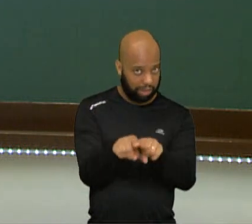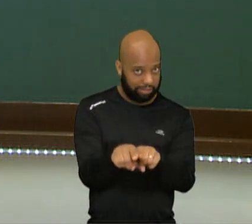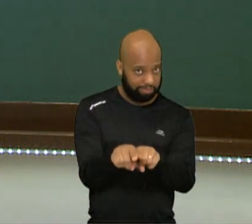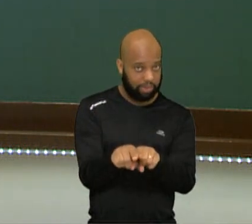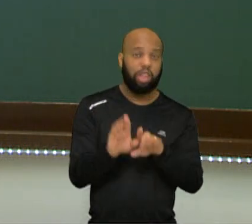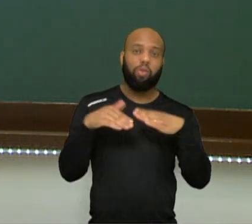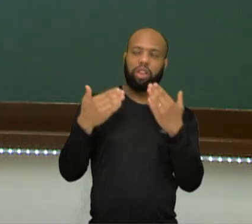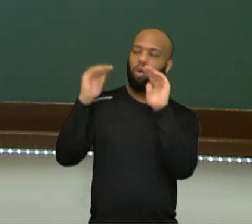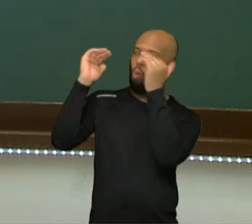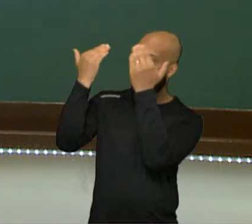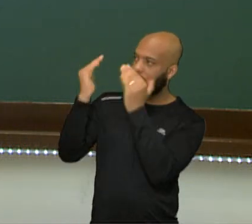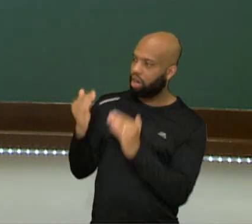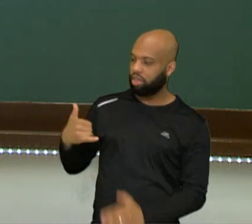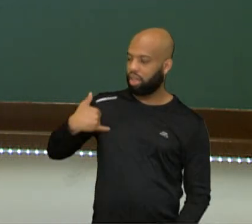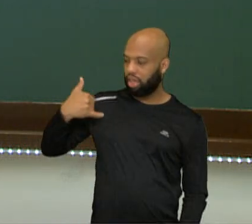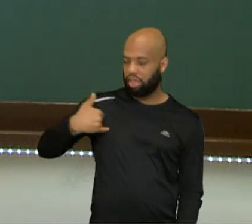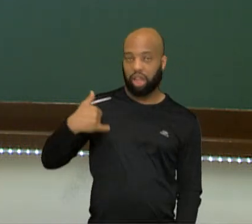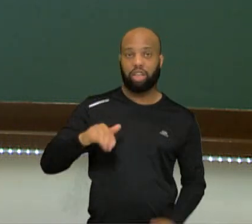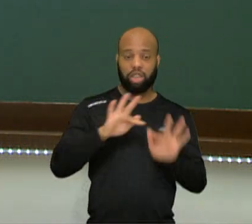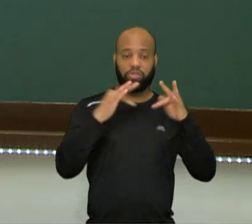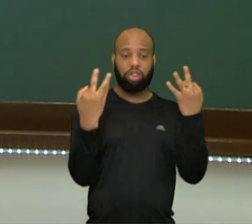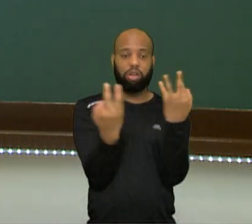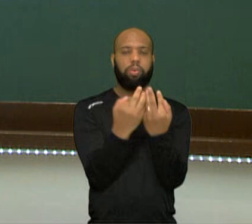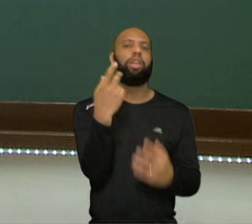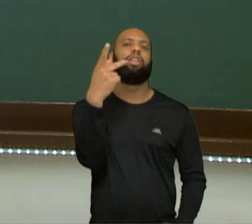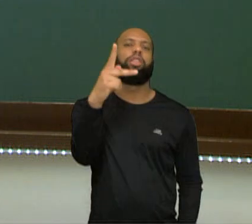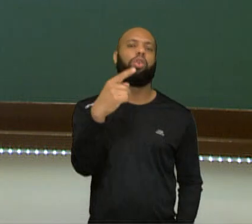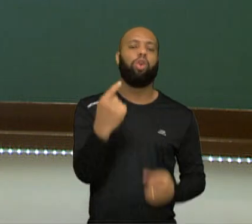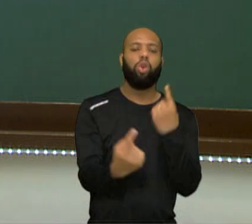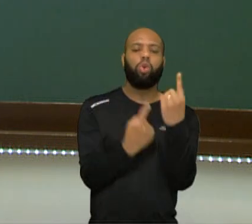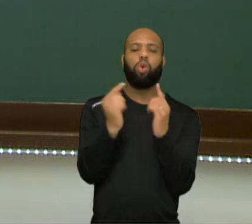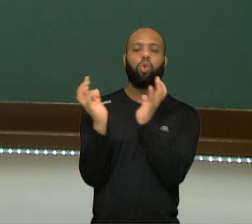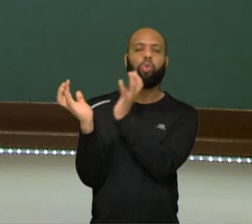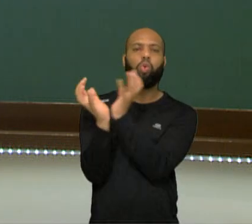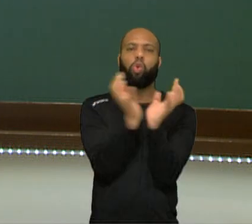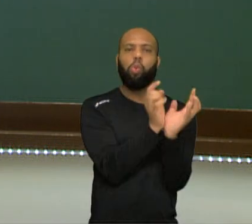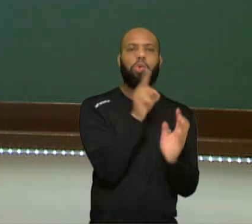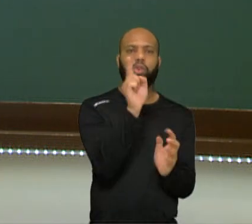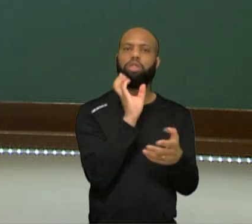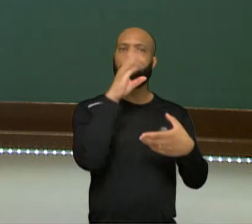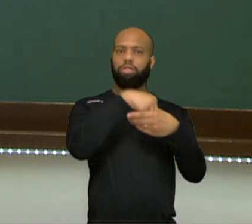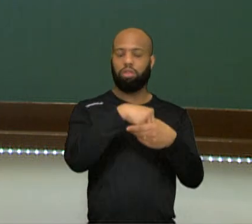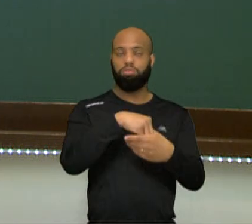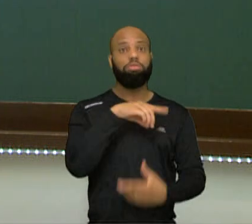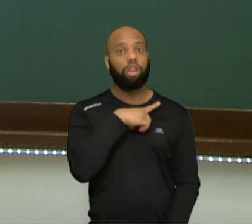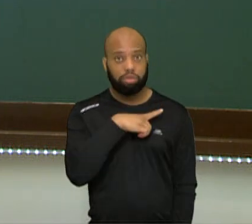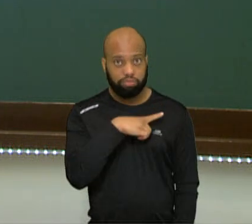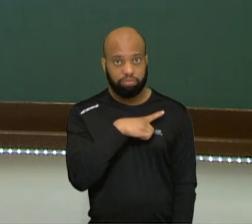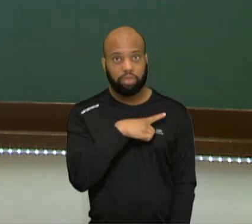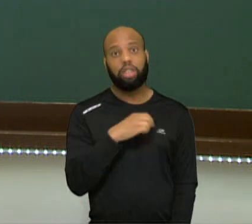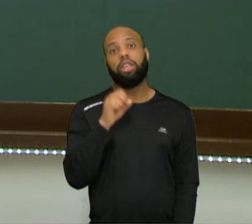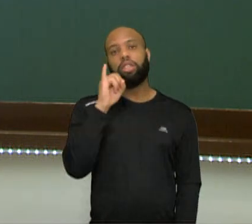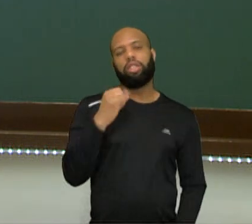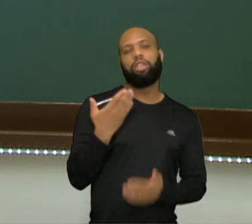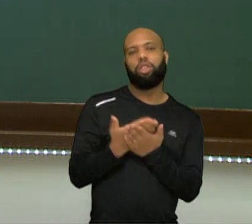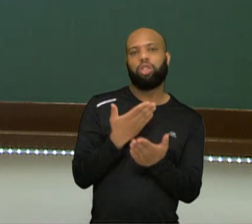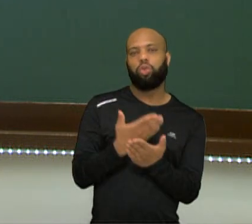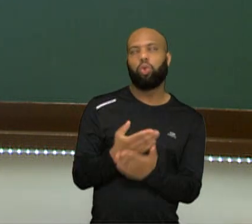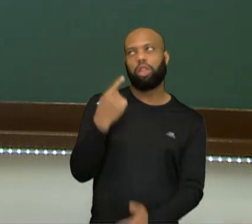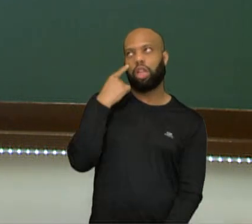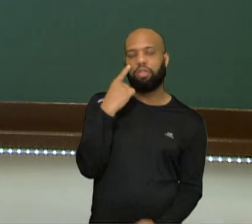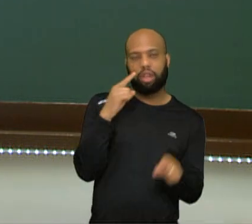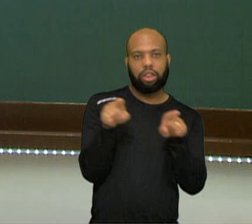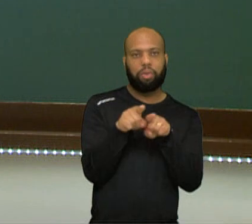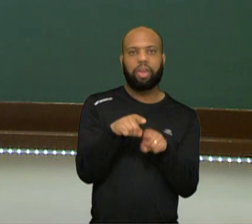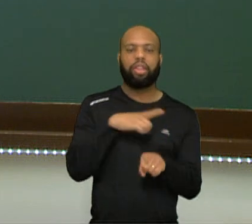analisando as idades da família de vocês, em qual faixa de idade vocês se encontram quando a gente estuda e verifica